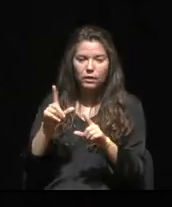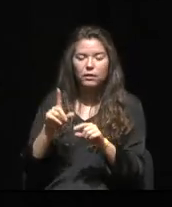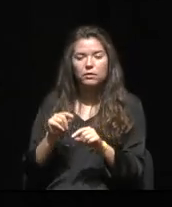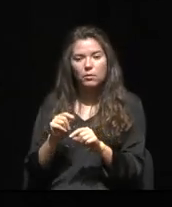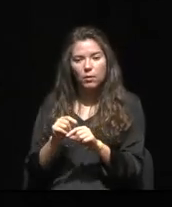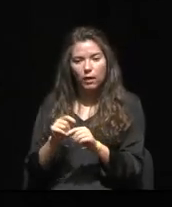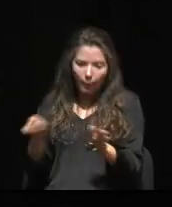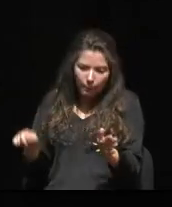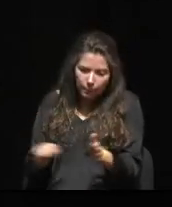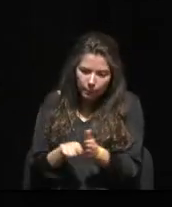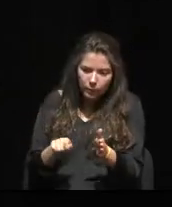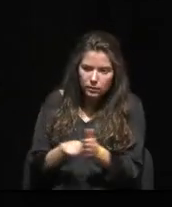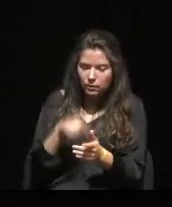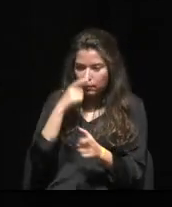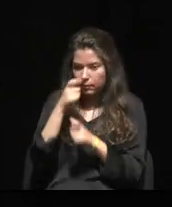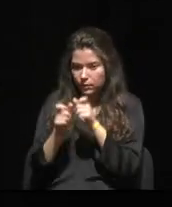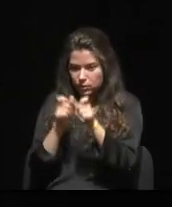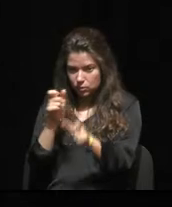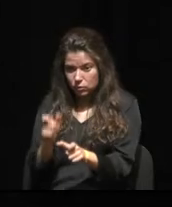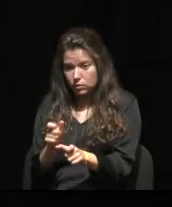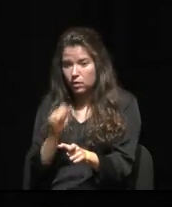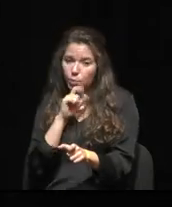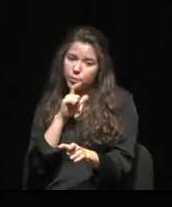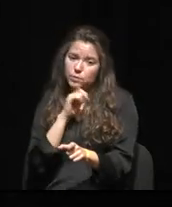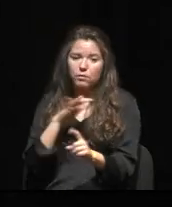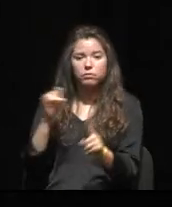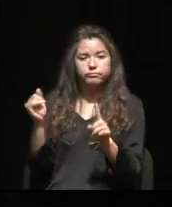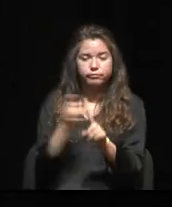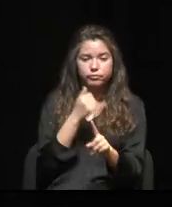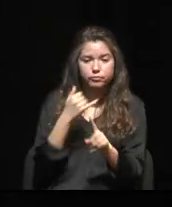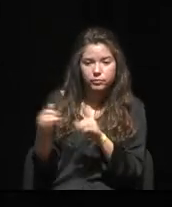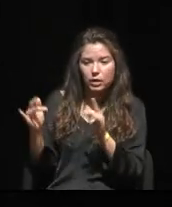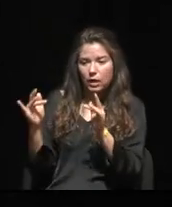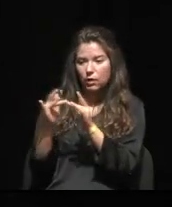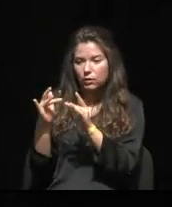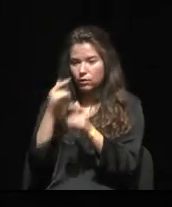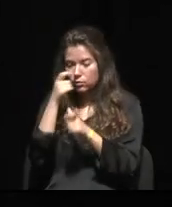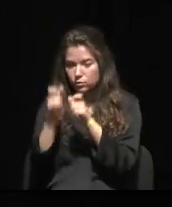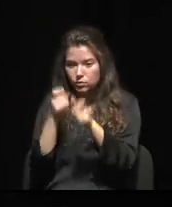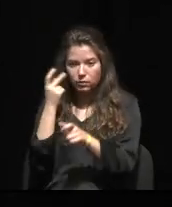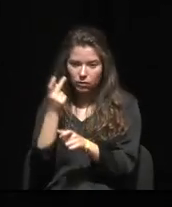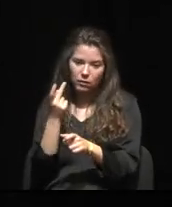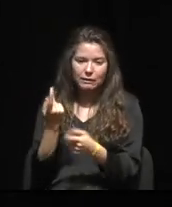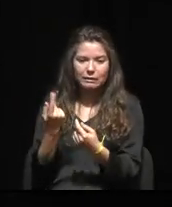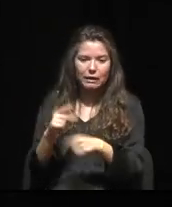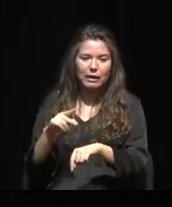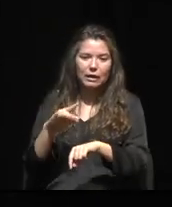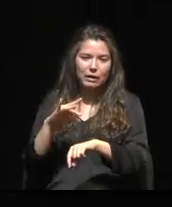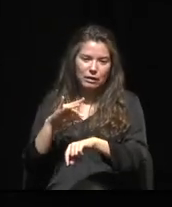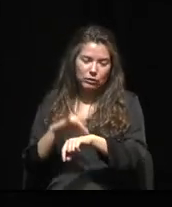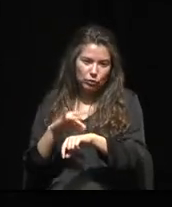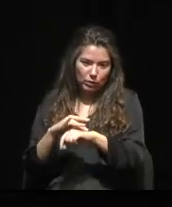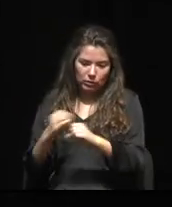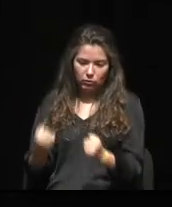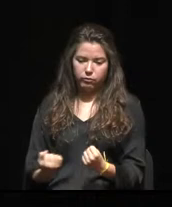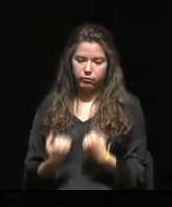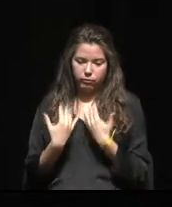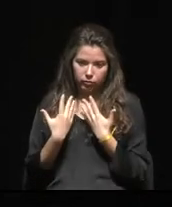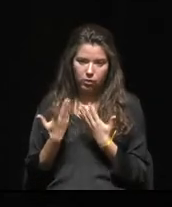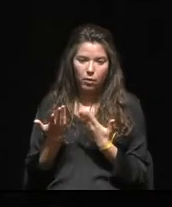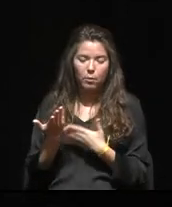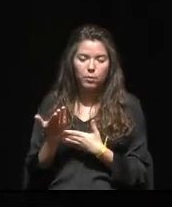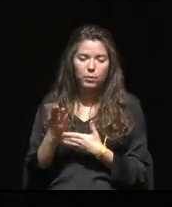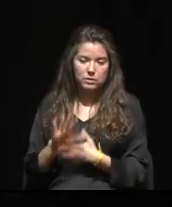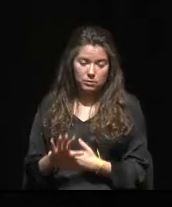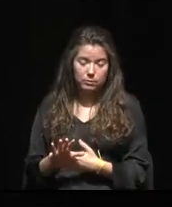pressão dos munícipes com o risco de sofrerem agressões e em contacto com moradores com doenças contagiosas por exemplo e o que